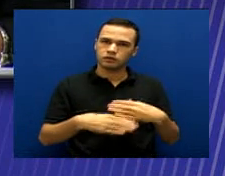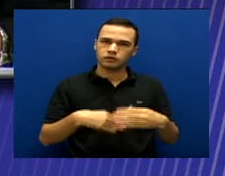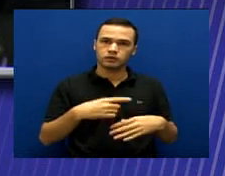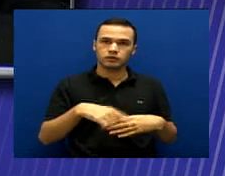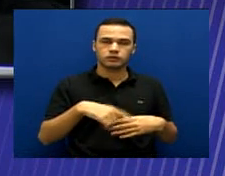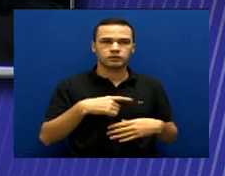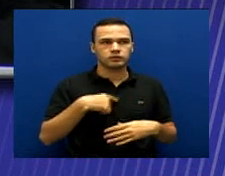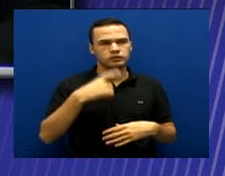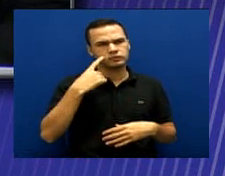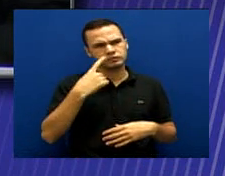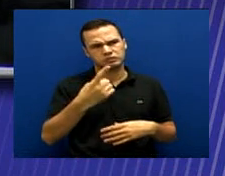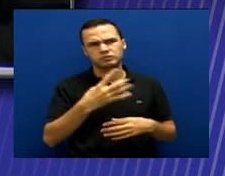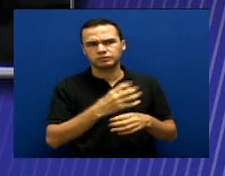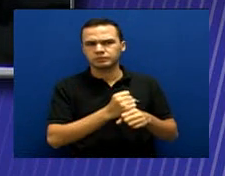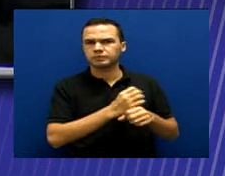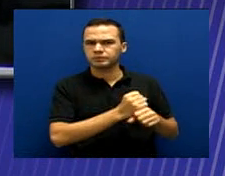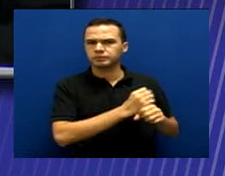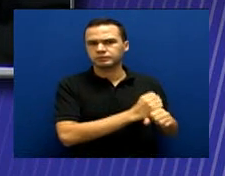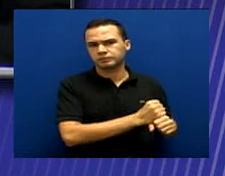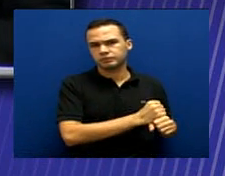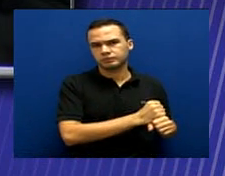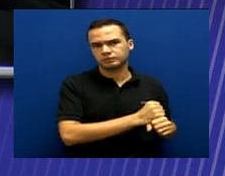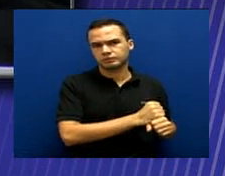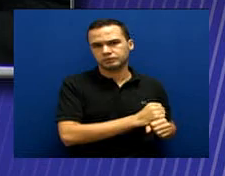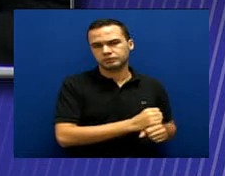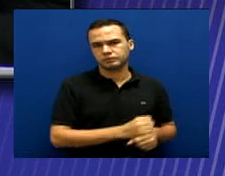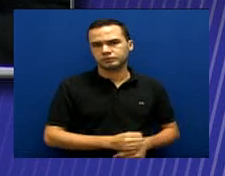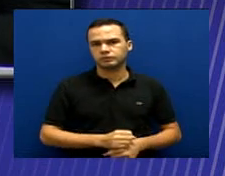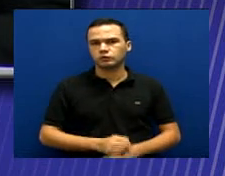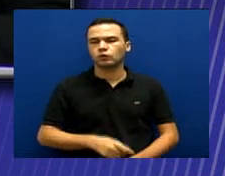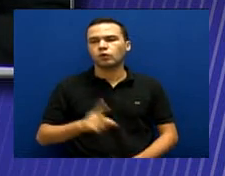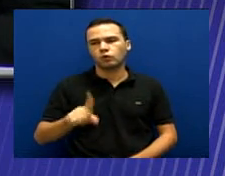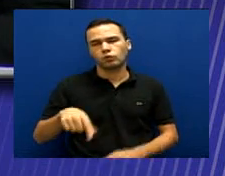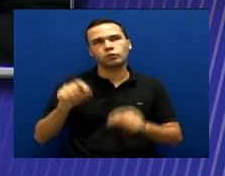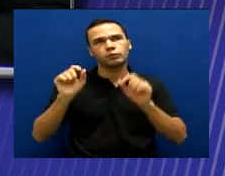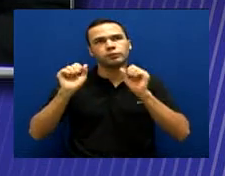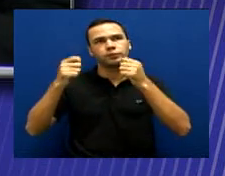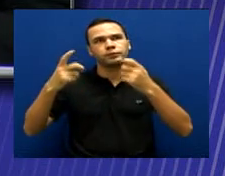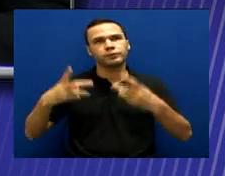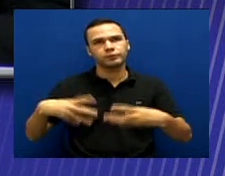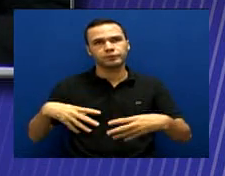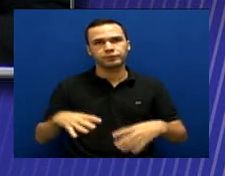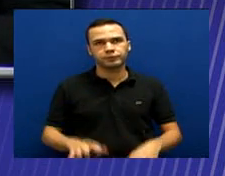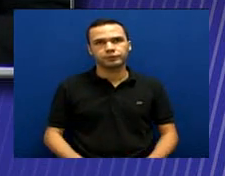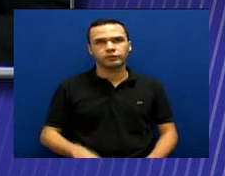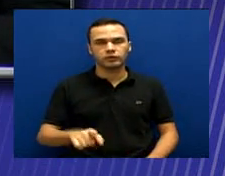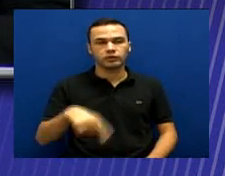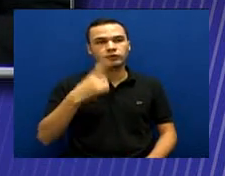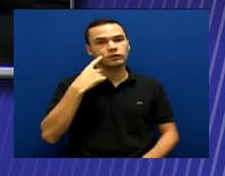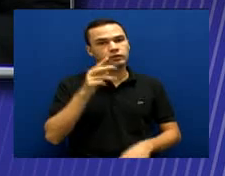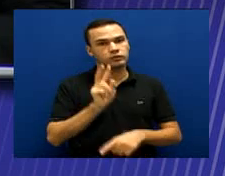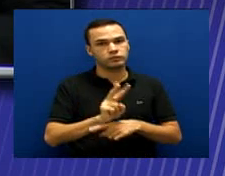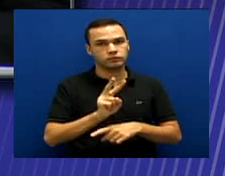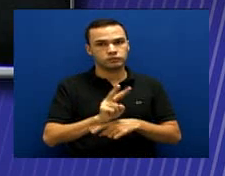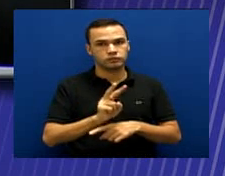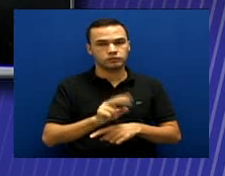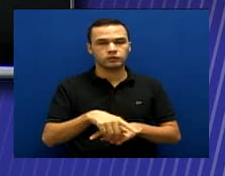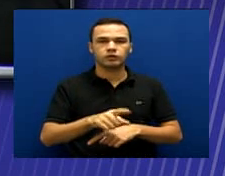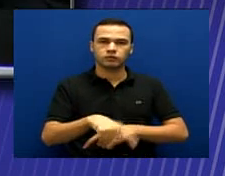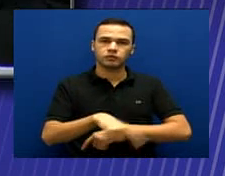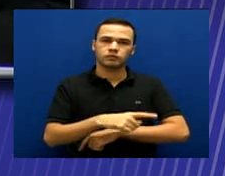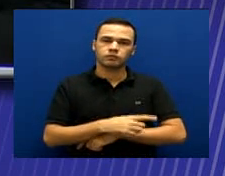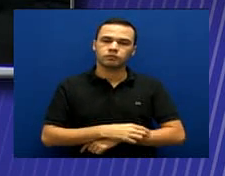reais é vereador é é veja a questão do que nós o ministro fez call é